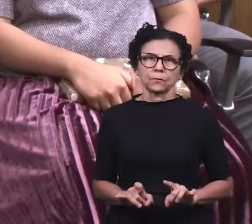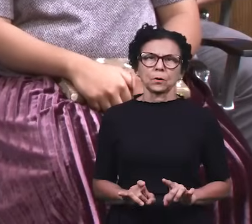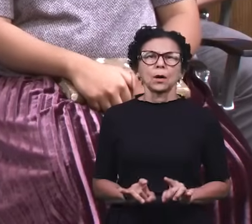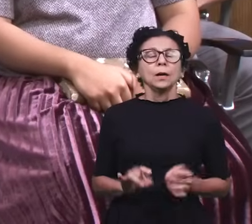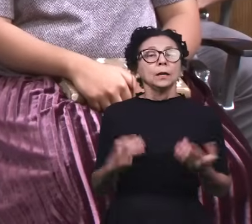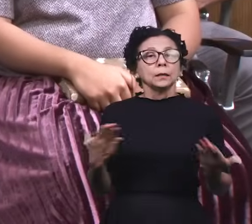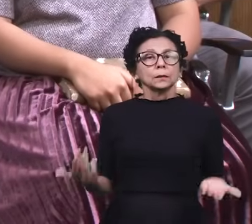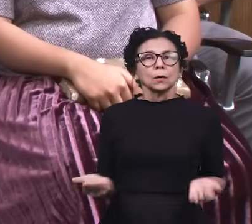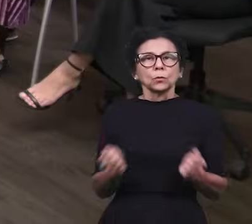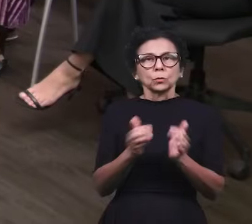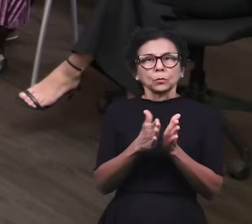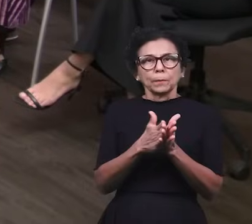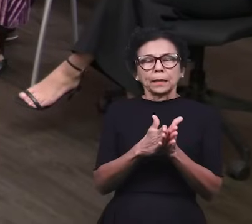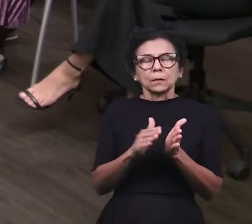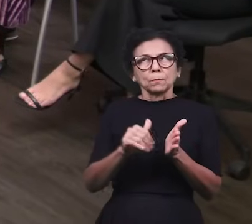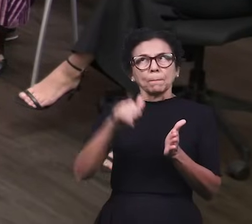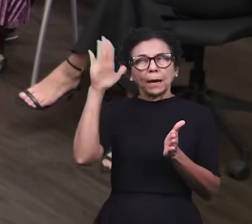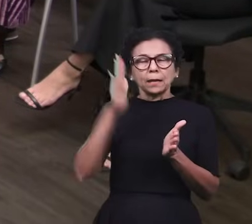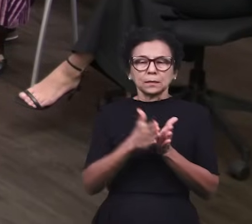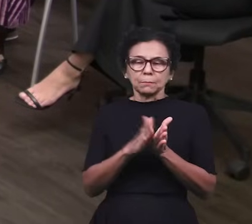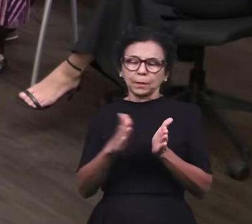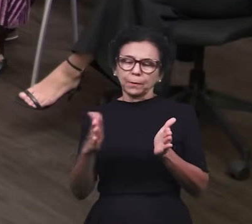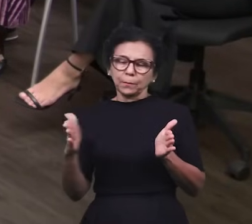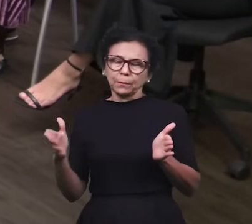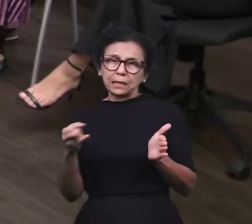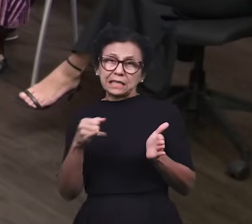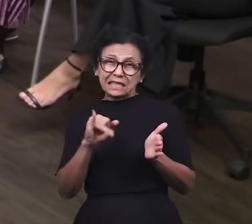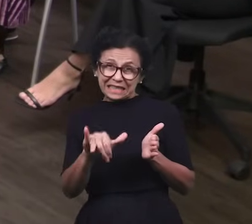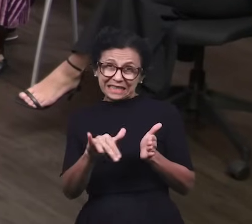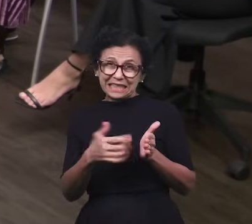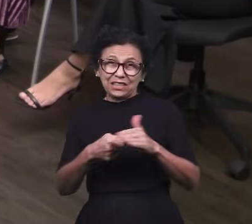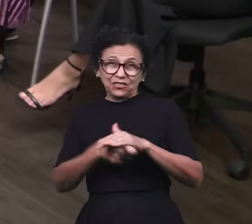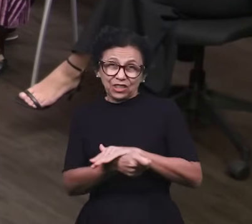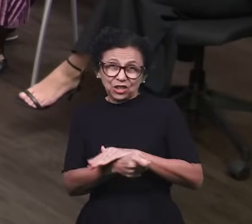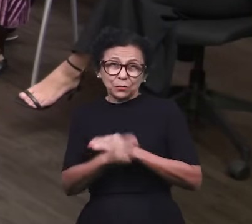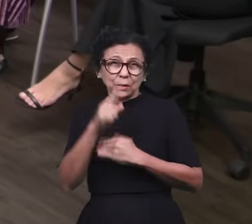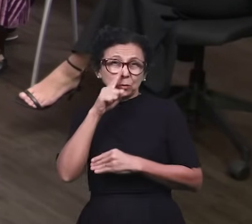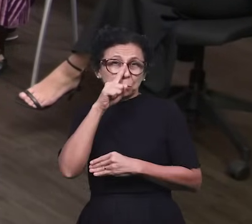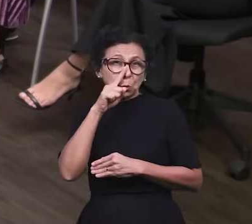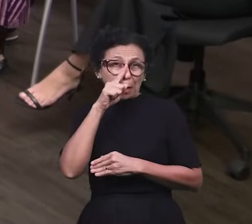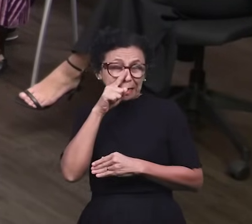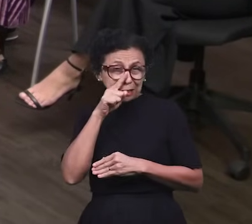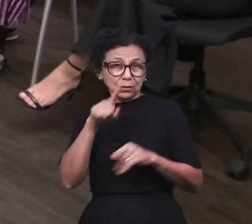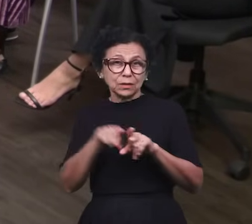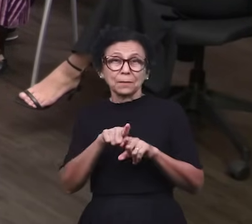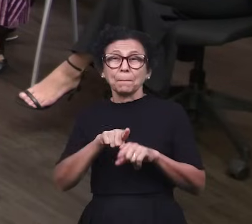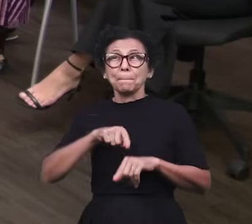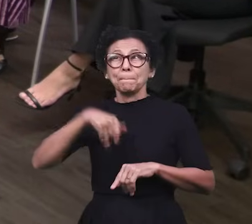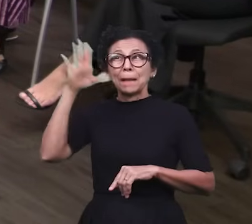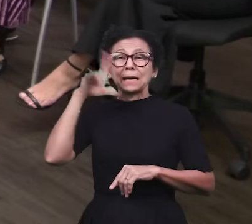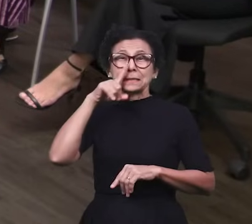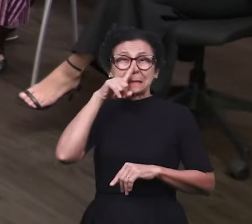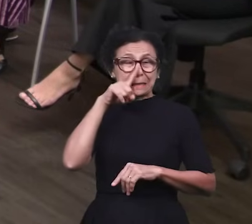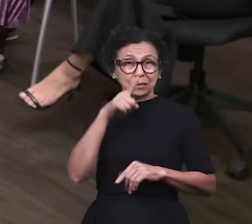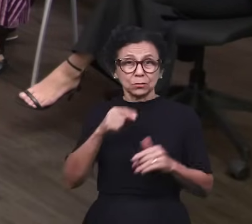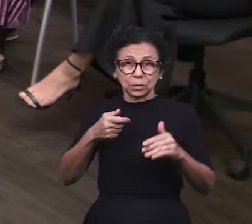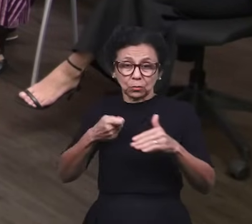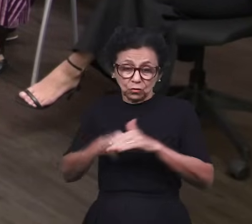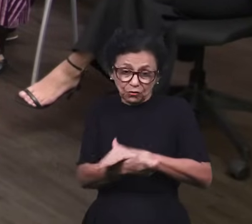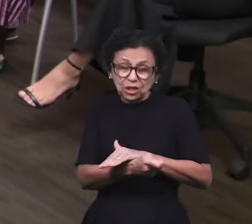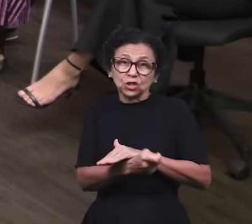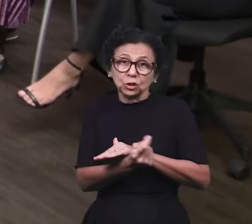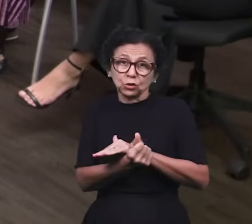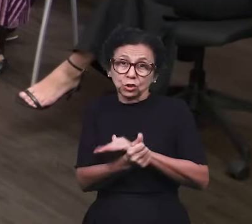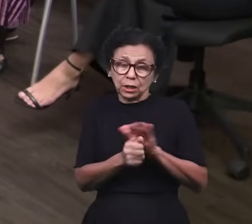Quanto maior o prazo, naturalmente, se for um investimento de risco, você vai ter maior risco, porque é mais tempo o seu dinheiro investido sob